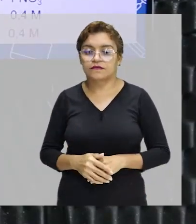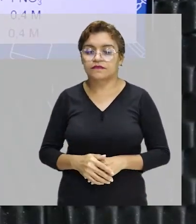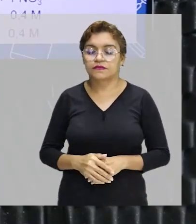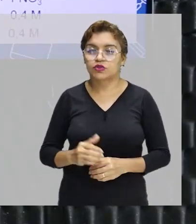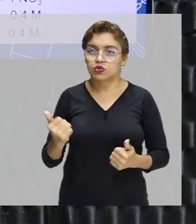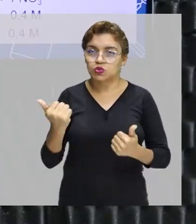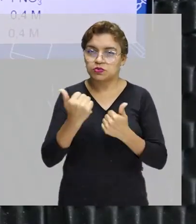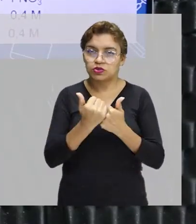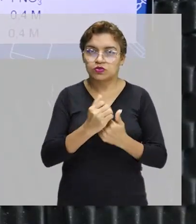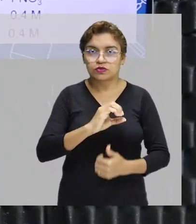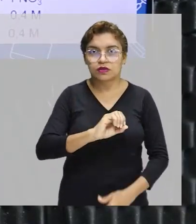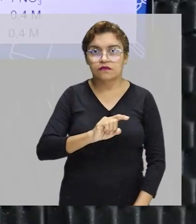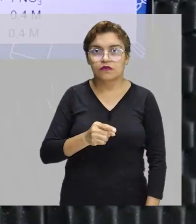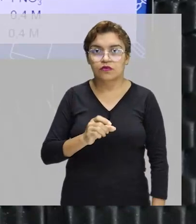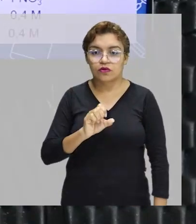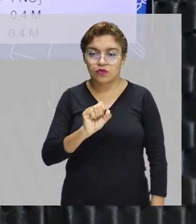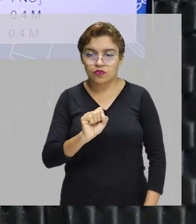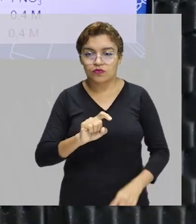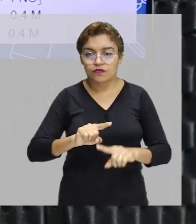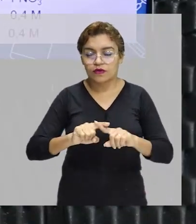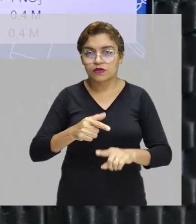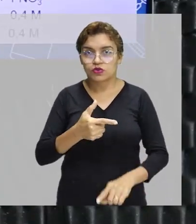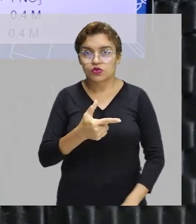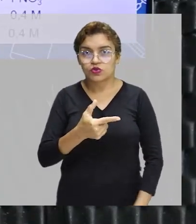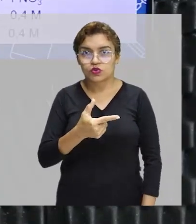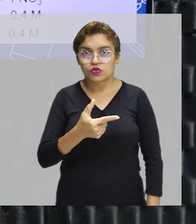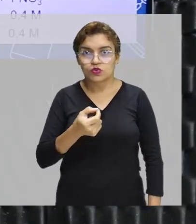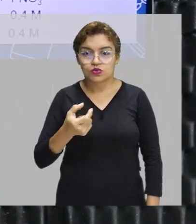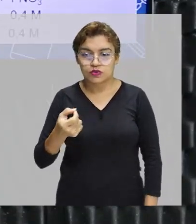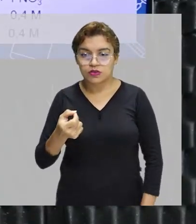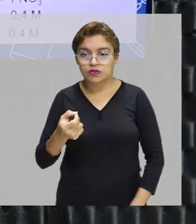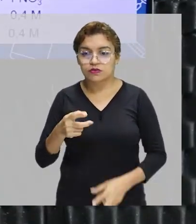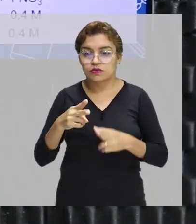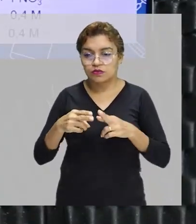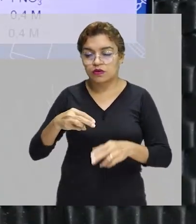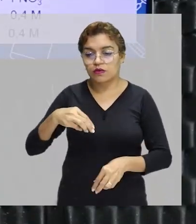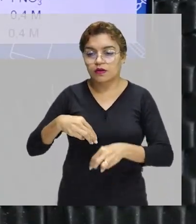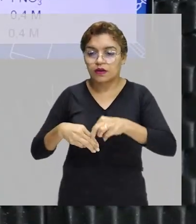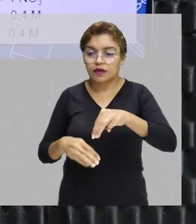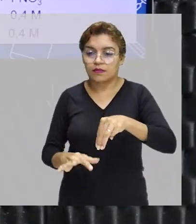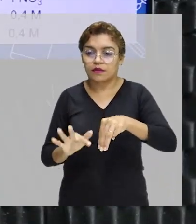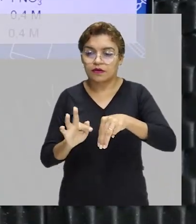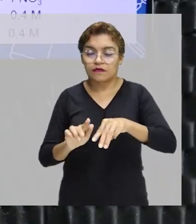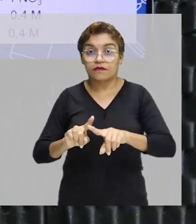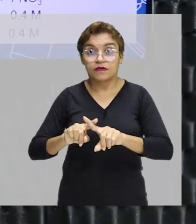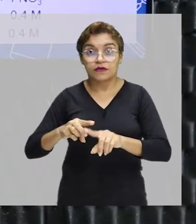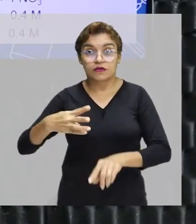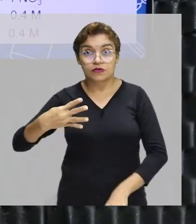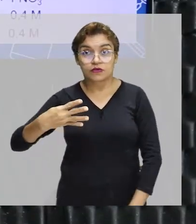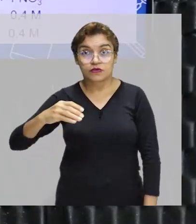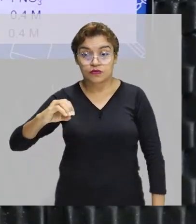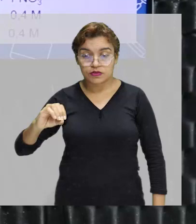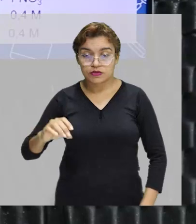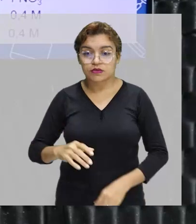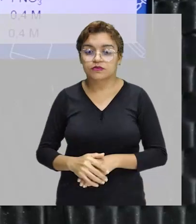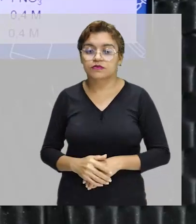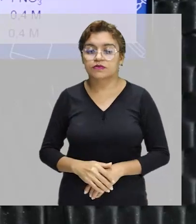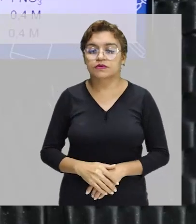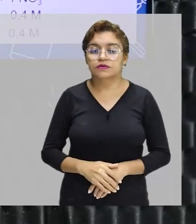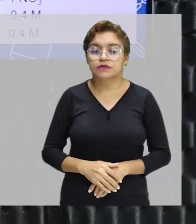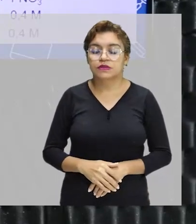200 igual a molaridade final vezes 400. 0,8 vezes 200,